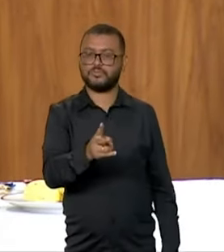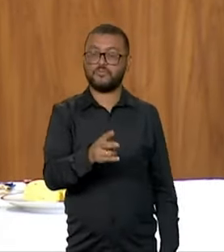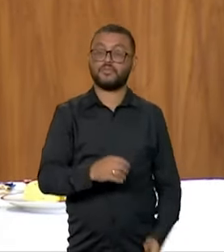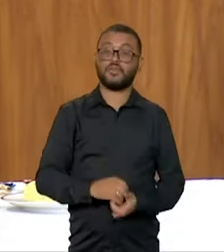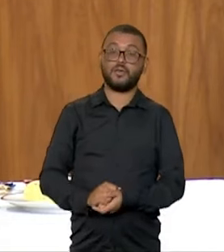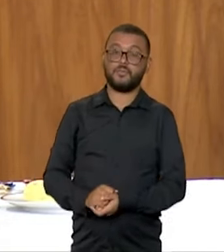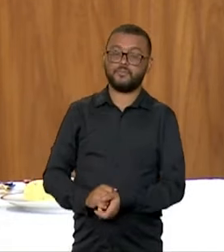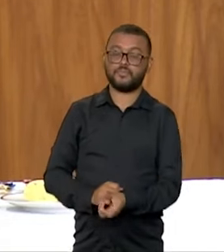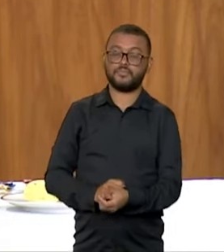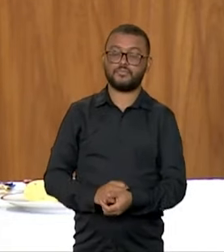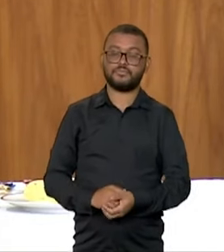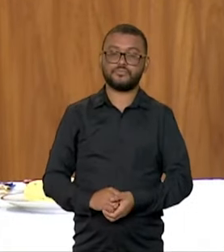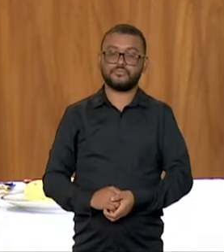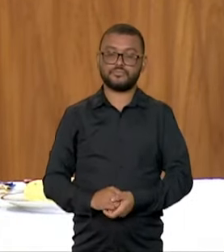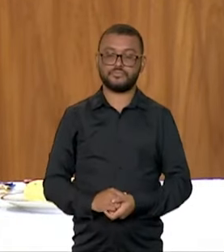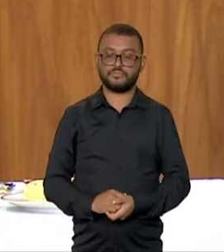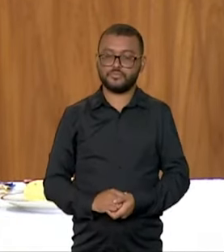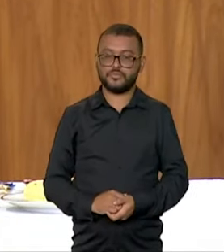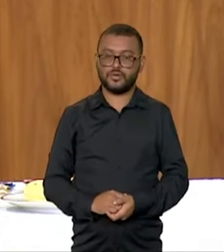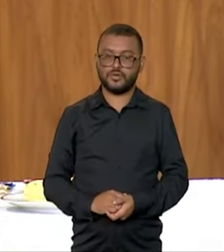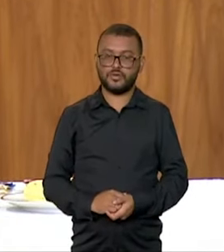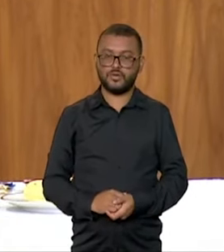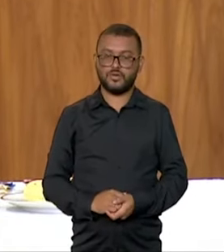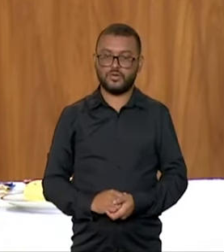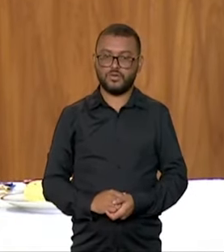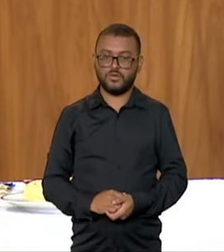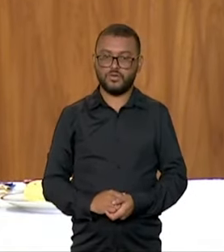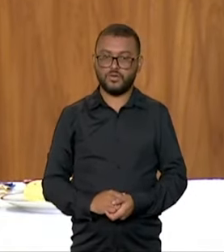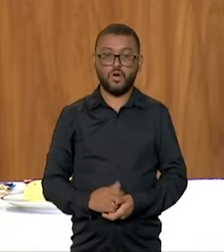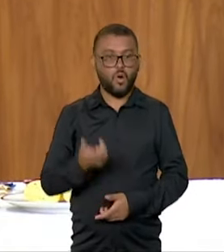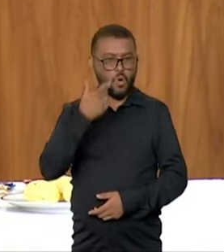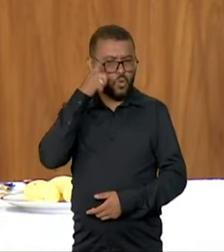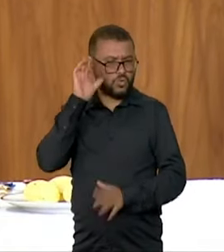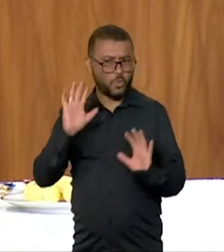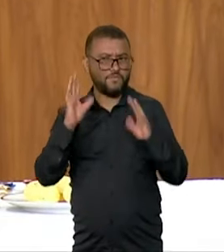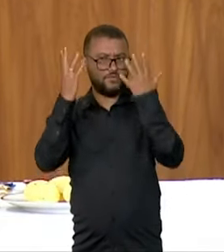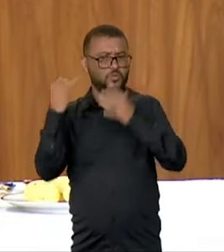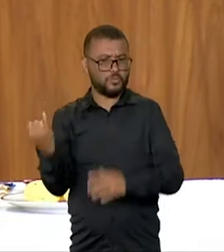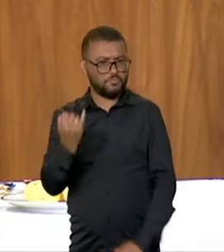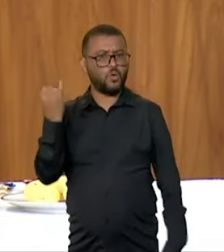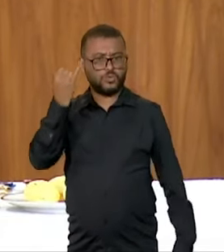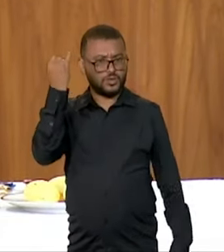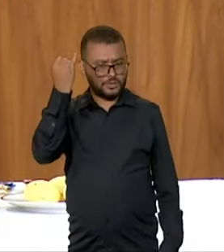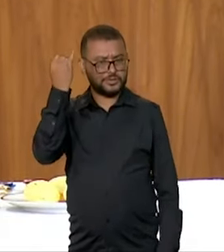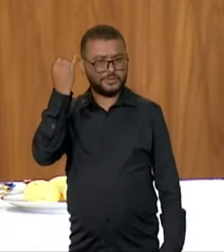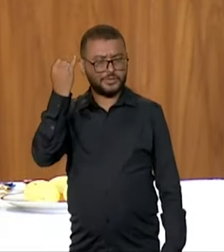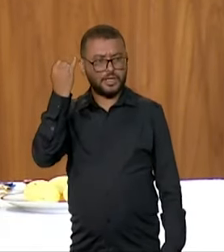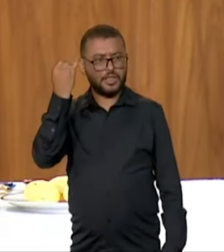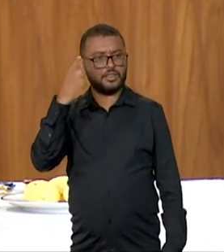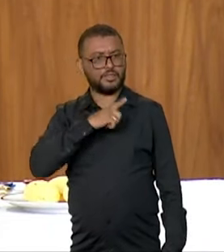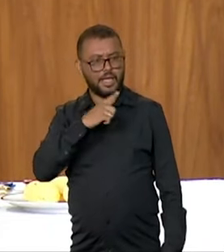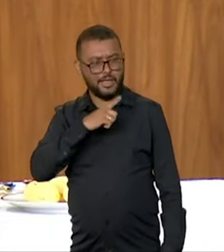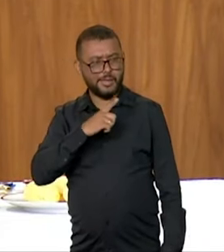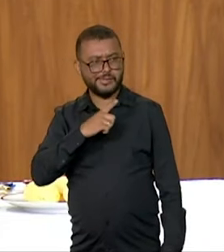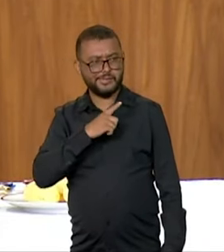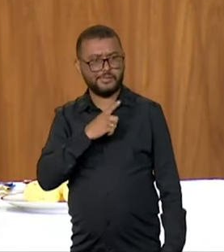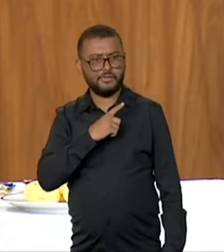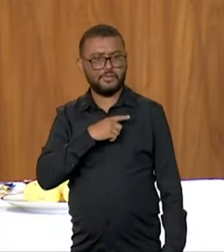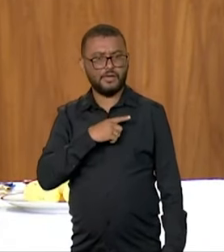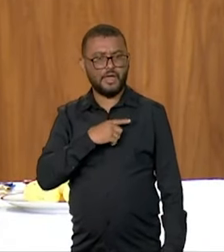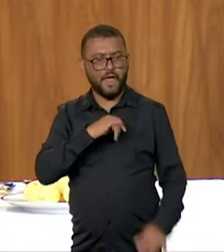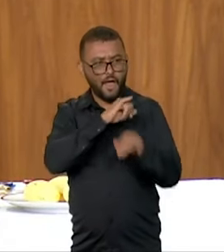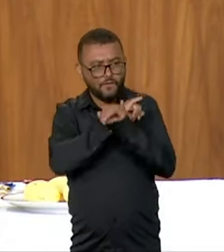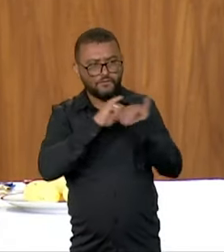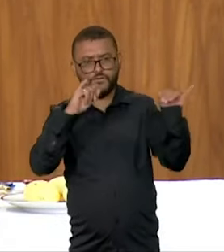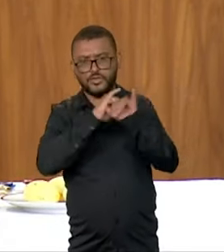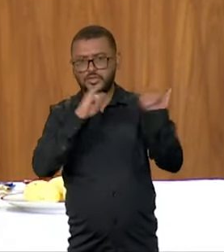Eu acho curioso que, num evento tão importante quanto o de ontem, em que foram feitos